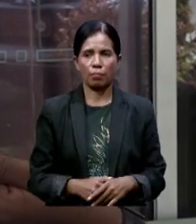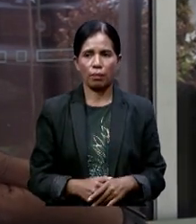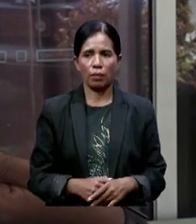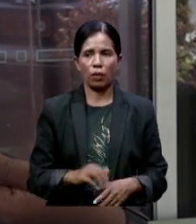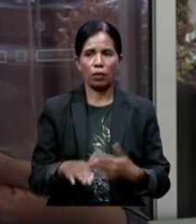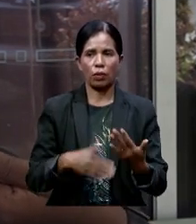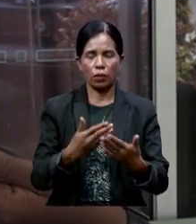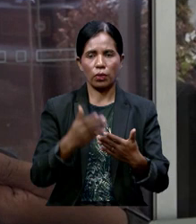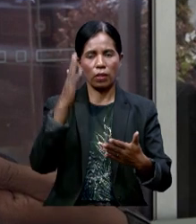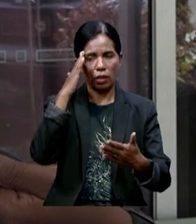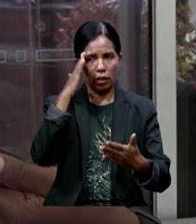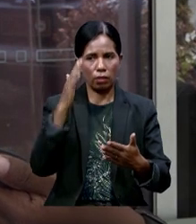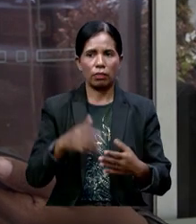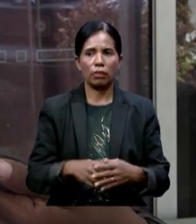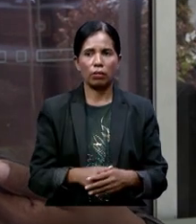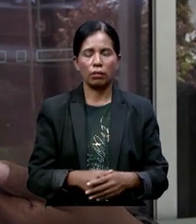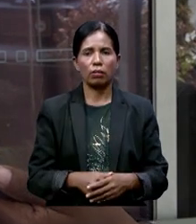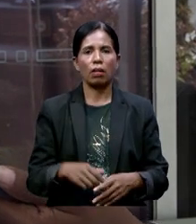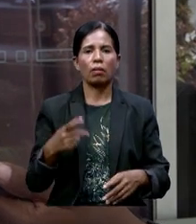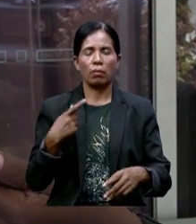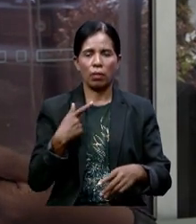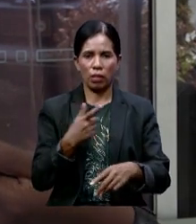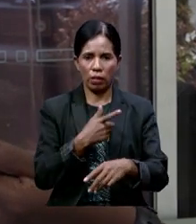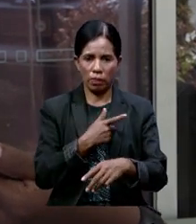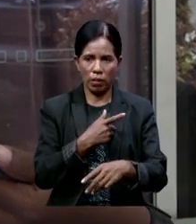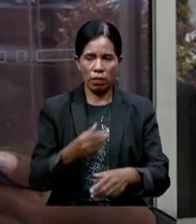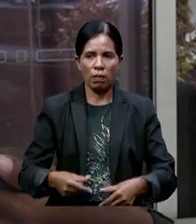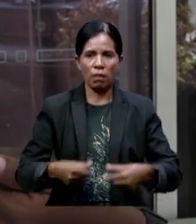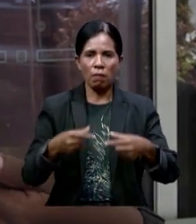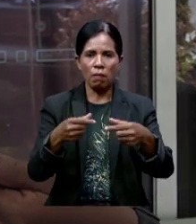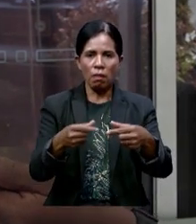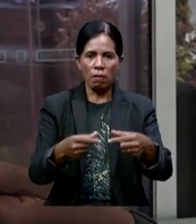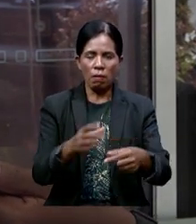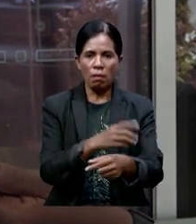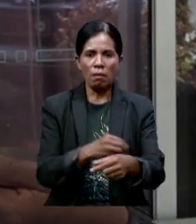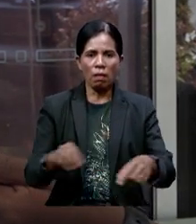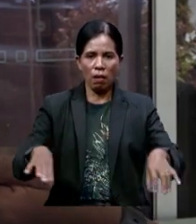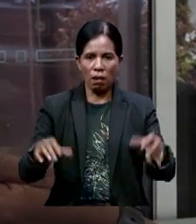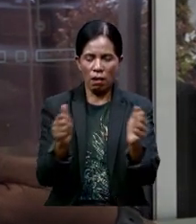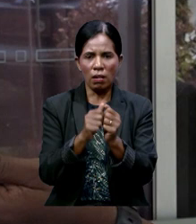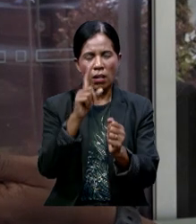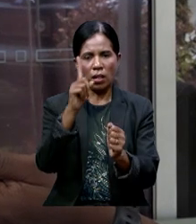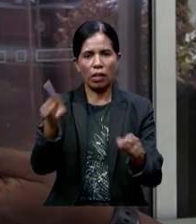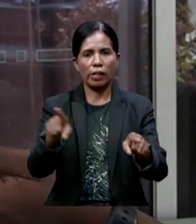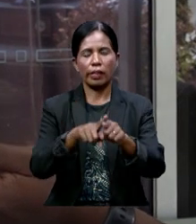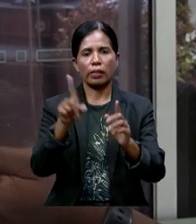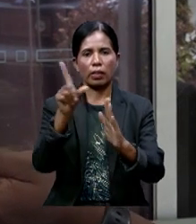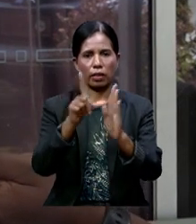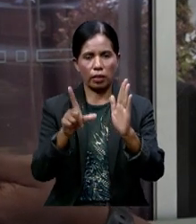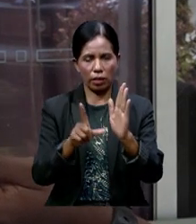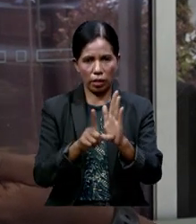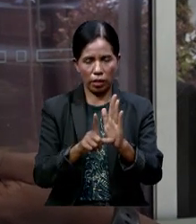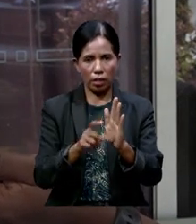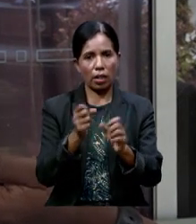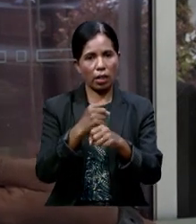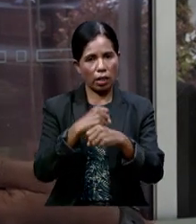hototo até nega tá Parlamento, né, exerce minha função ainda no dar legislador, a